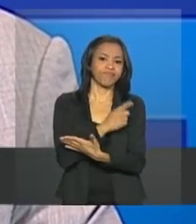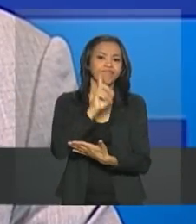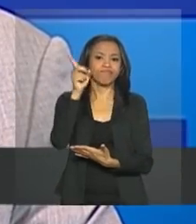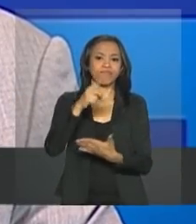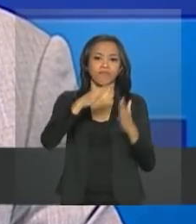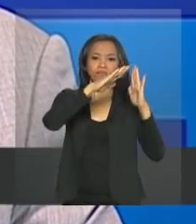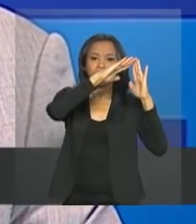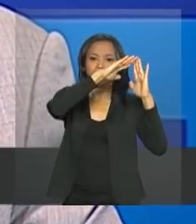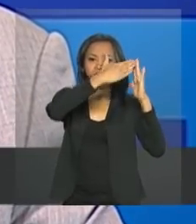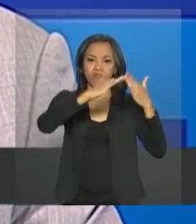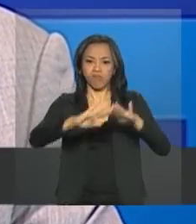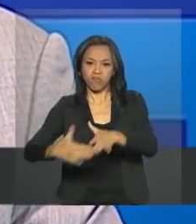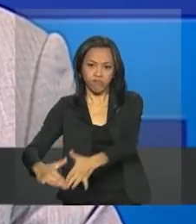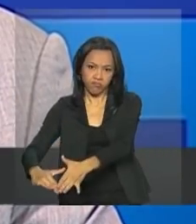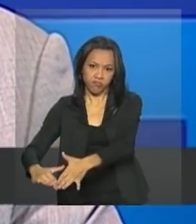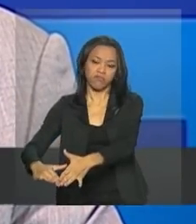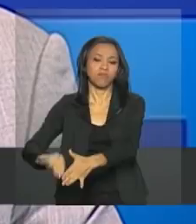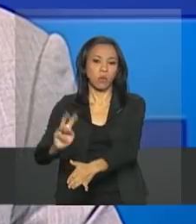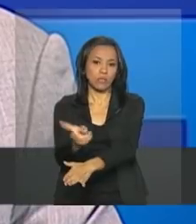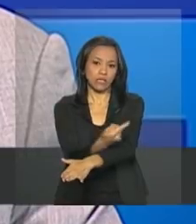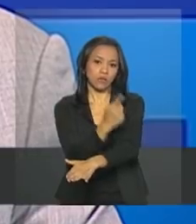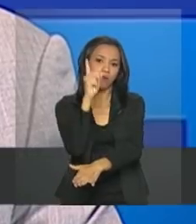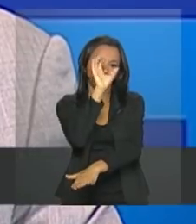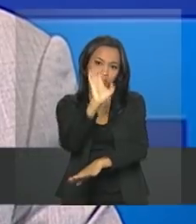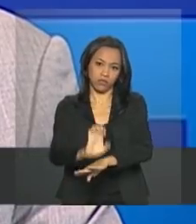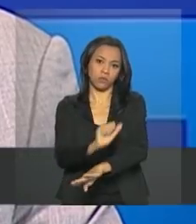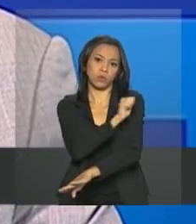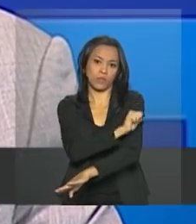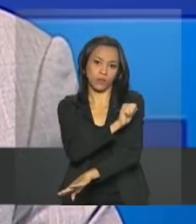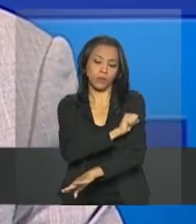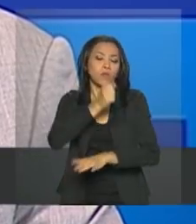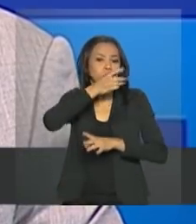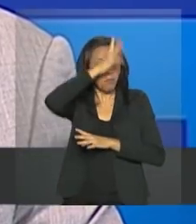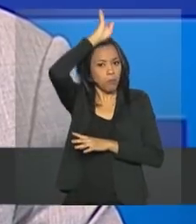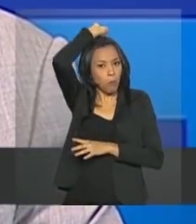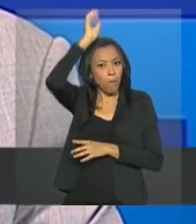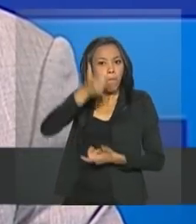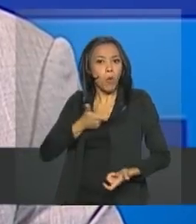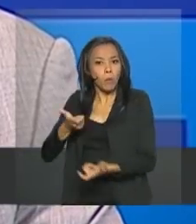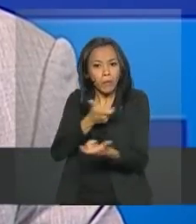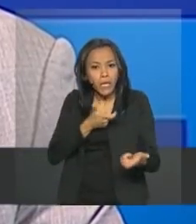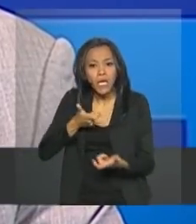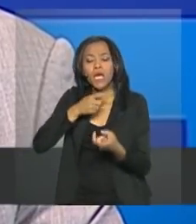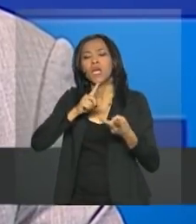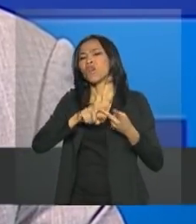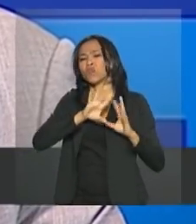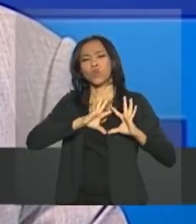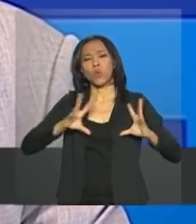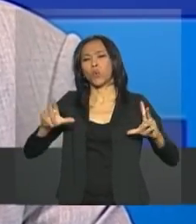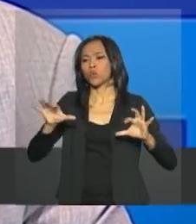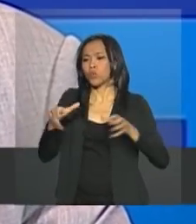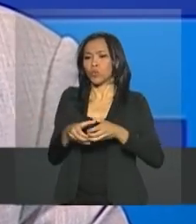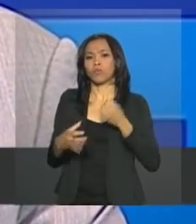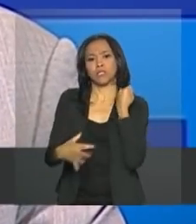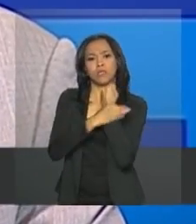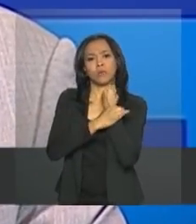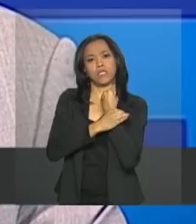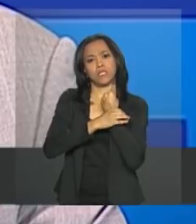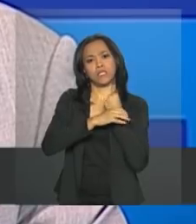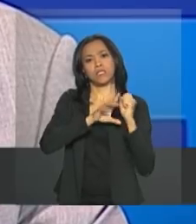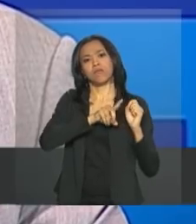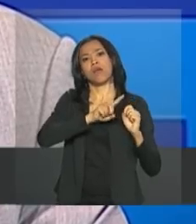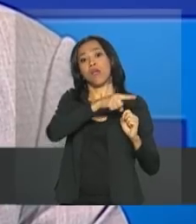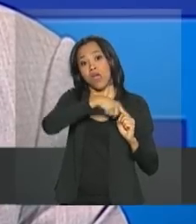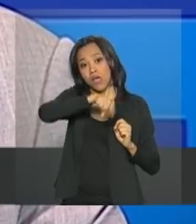desabamento enfim é e os bombeiros e toda a equipe de segurança do rio de janeiro se desdobrou é